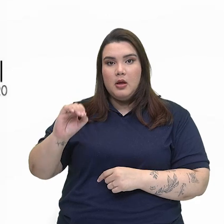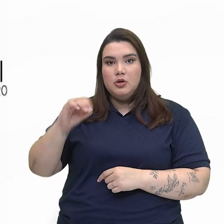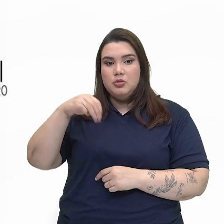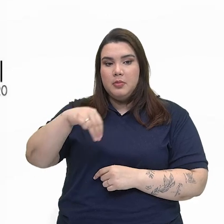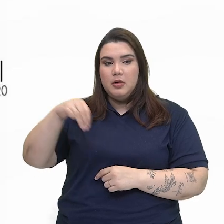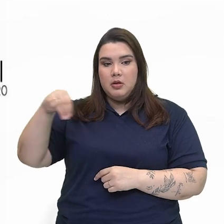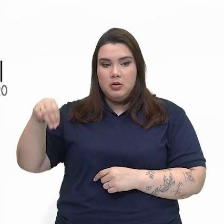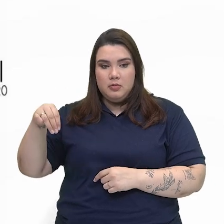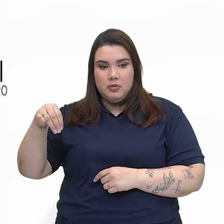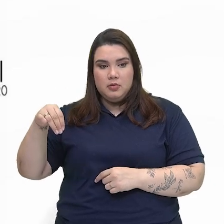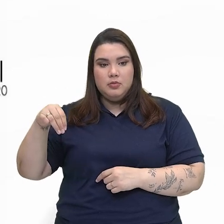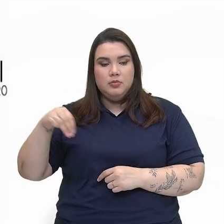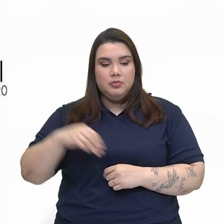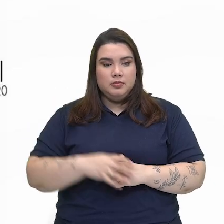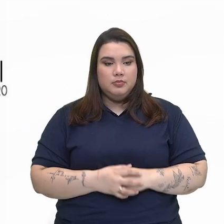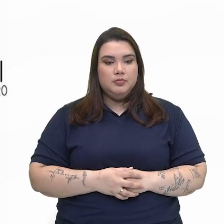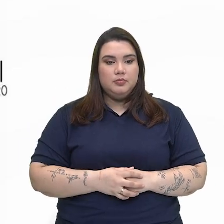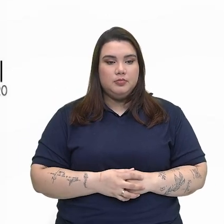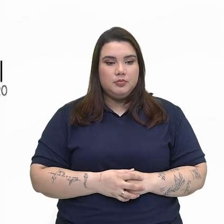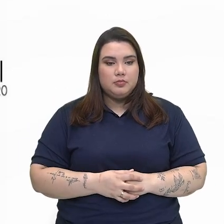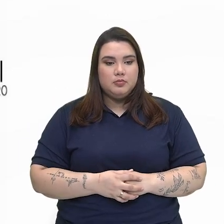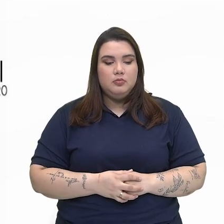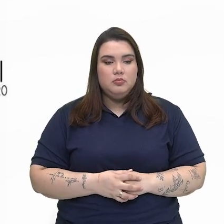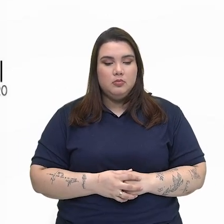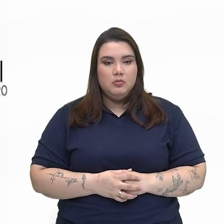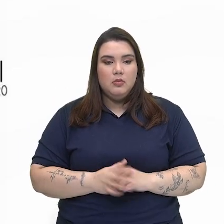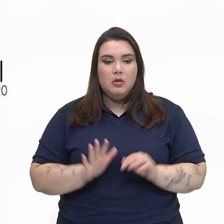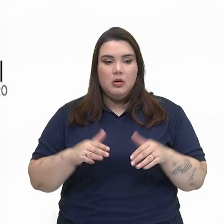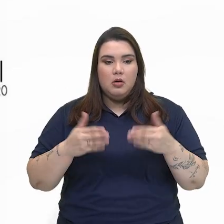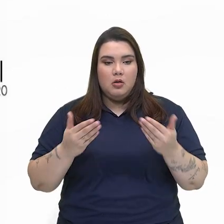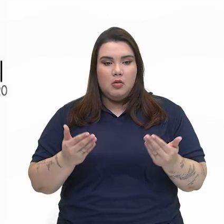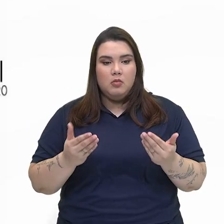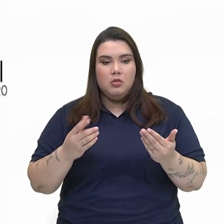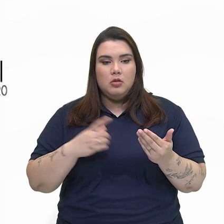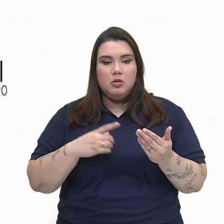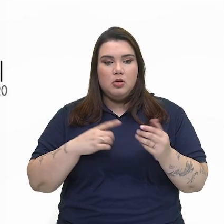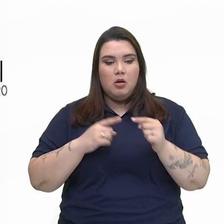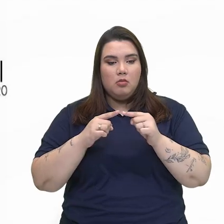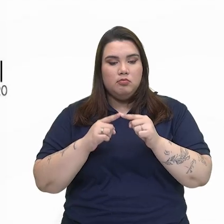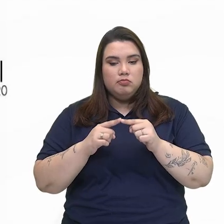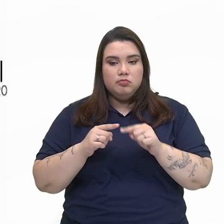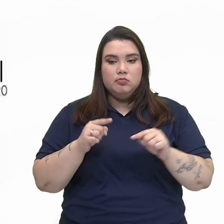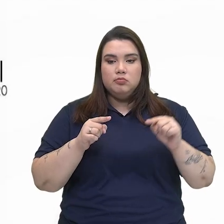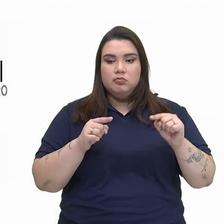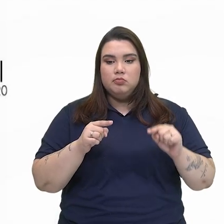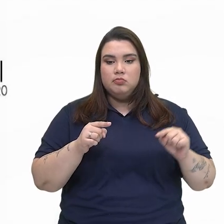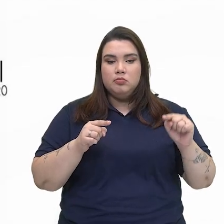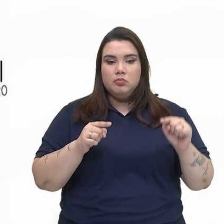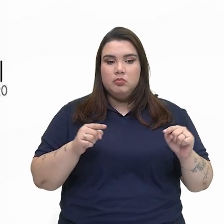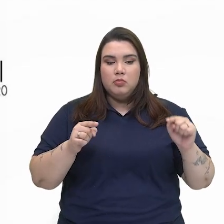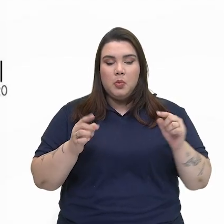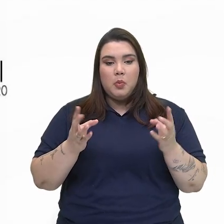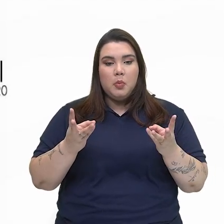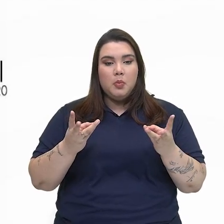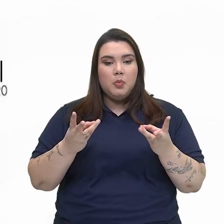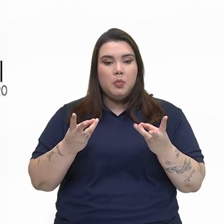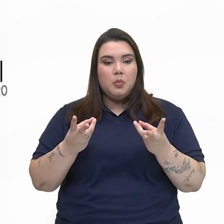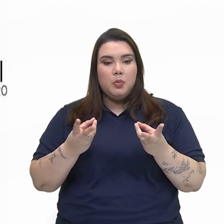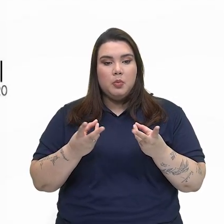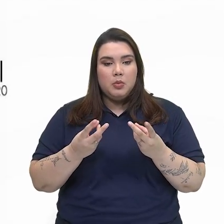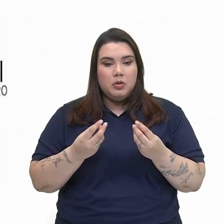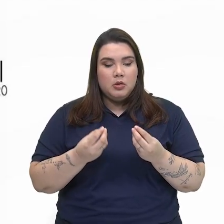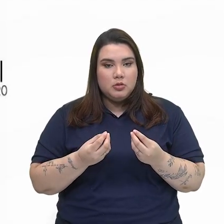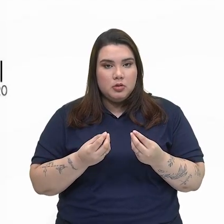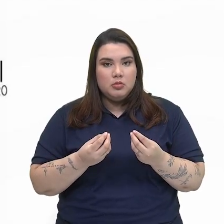1 centímetro, aqui eu tenho 2 centímetros, 3 centímetros,